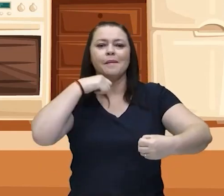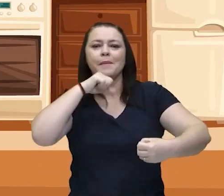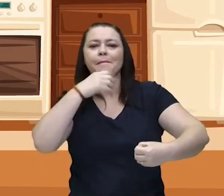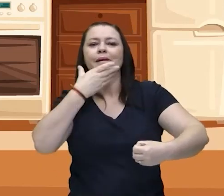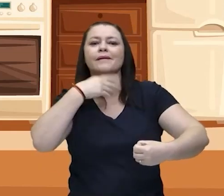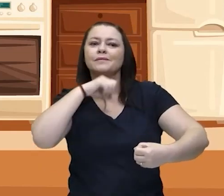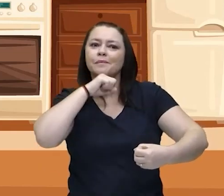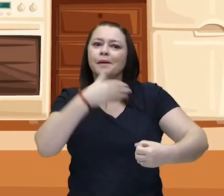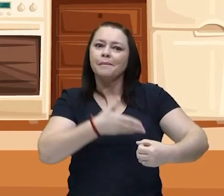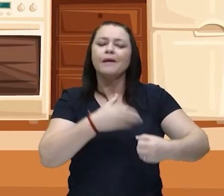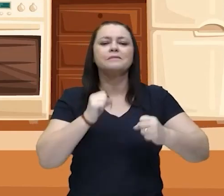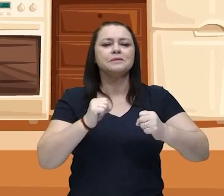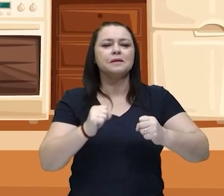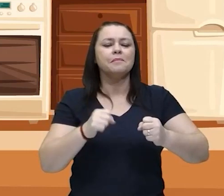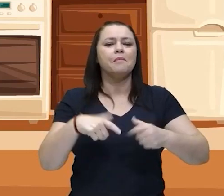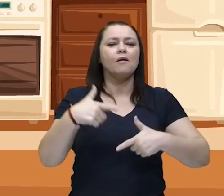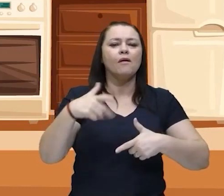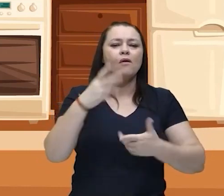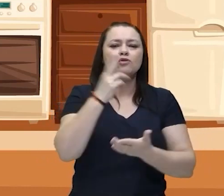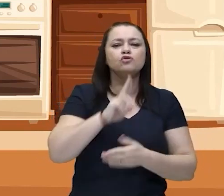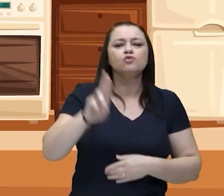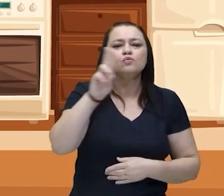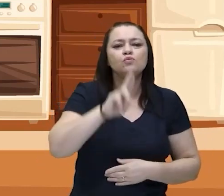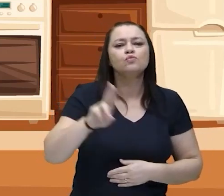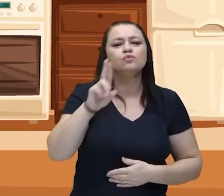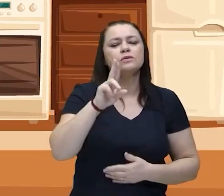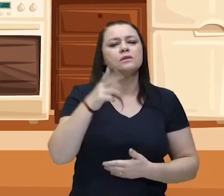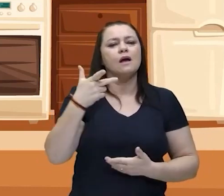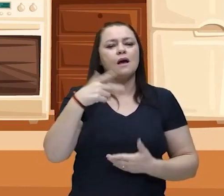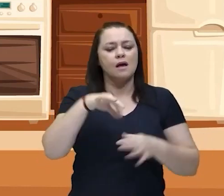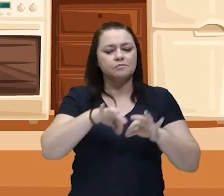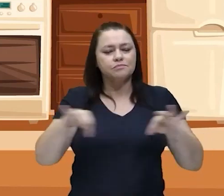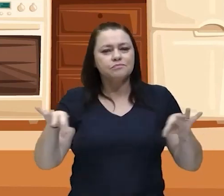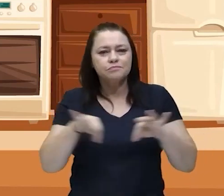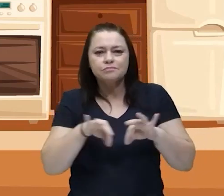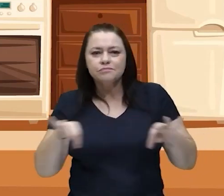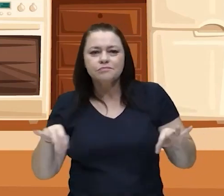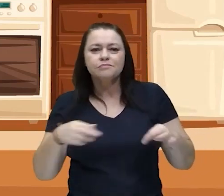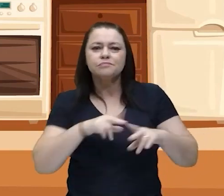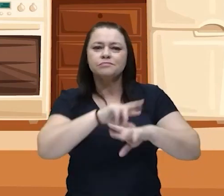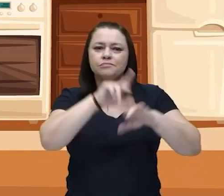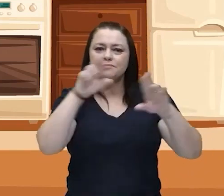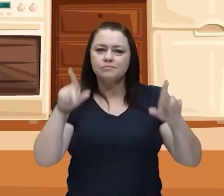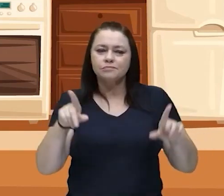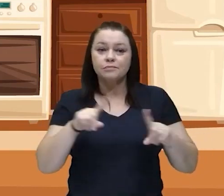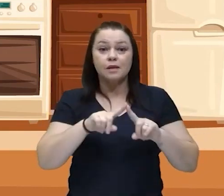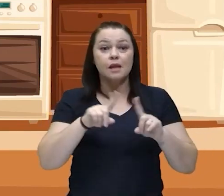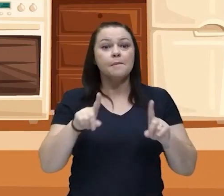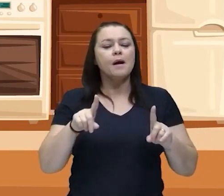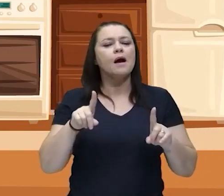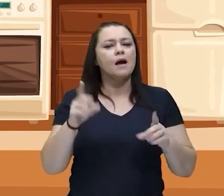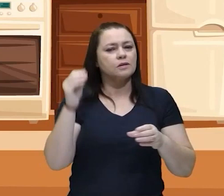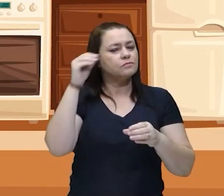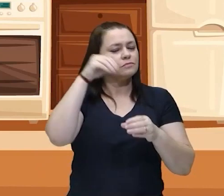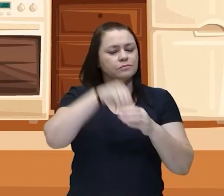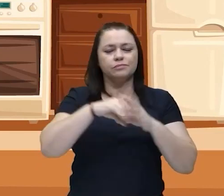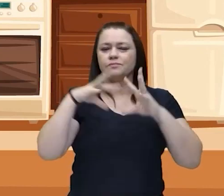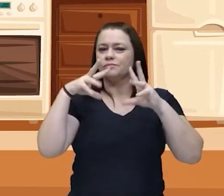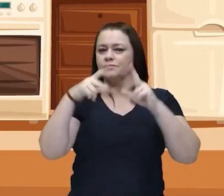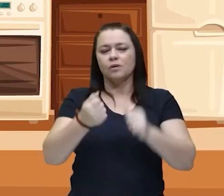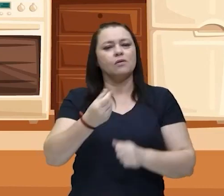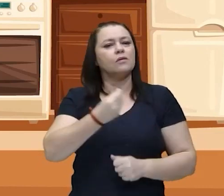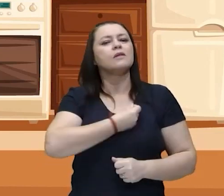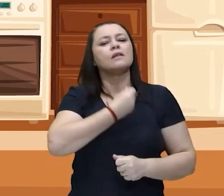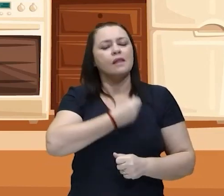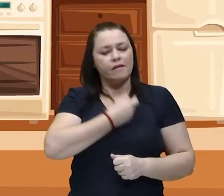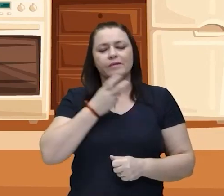você pode trabalhar com as unidades, usando o que você tem na cozinha. Mas a nossa vida e nosso cotidiano, as unidades de medida estão sempre presentes.